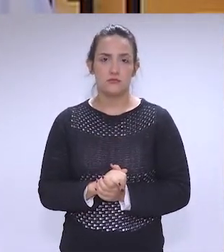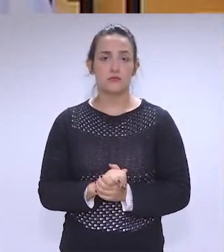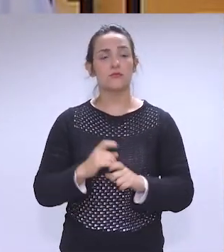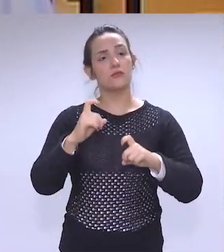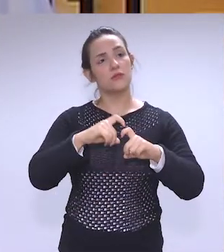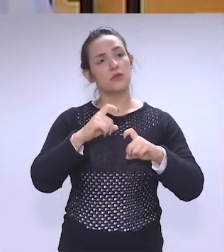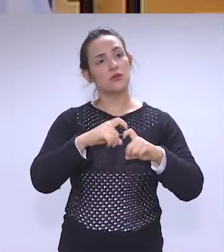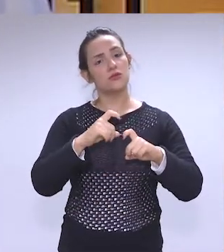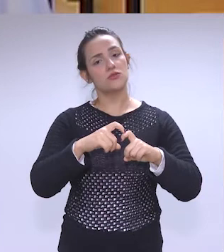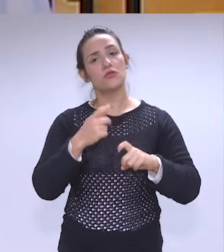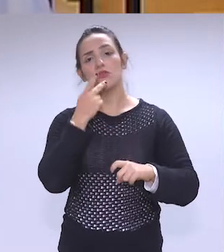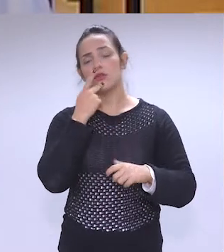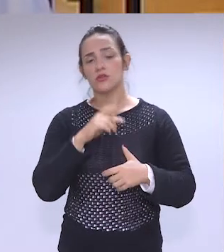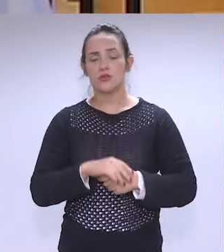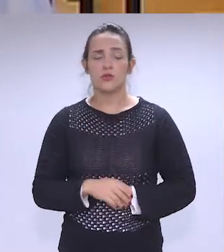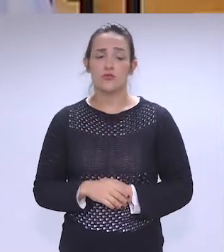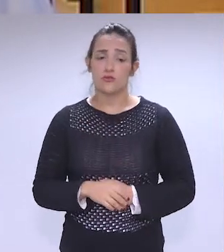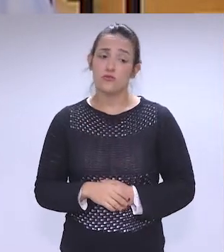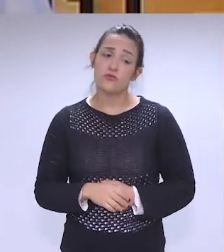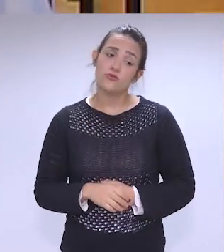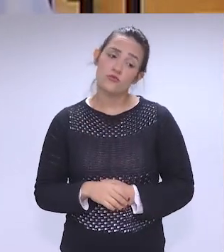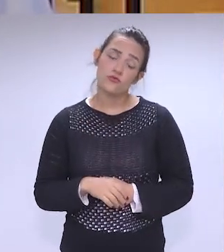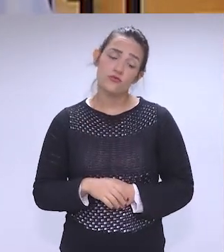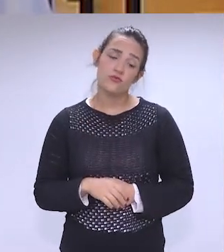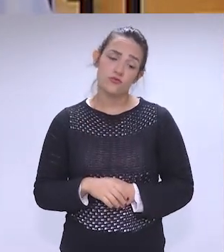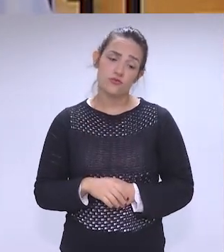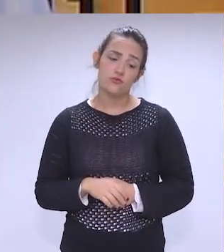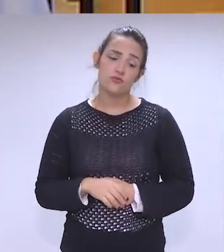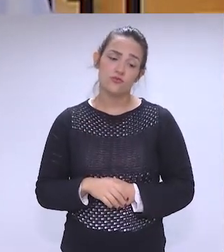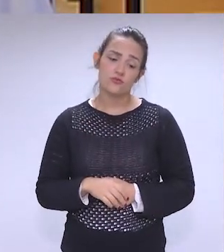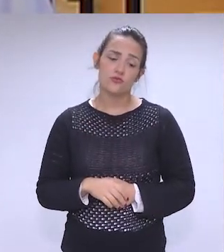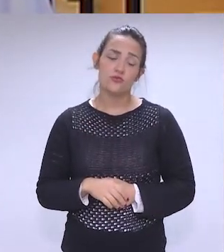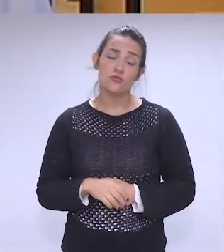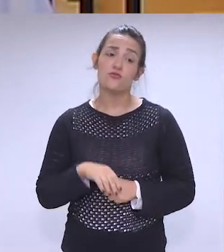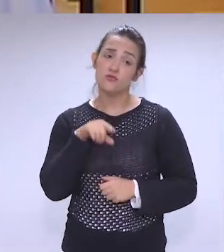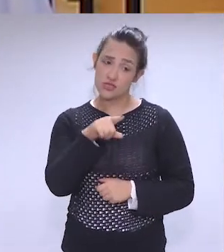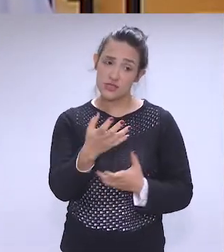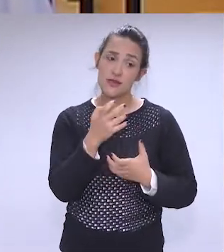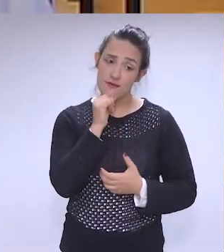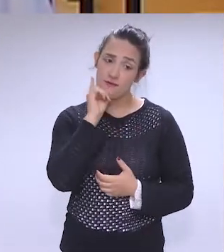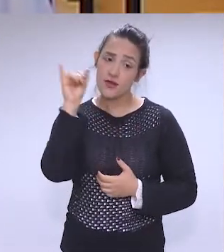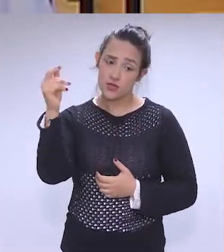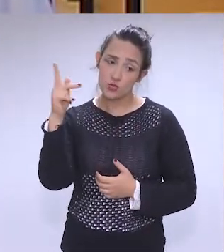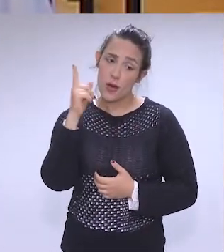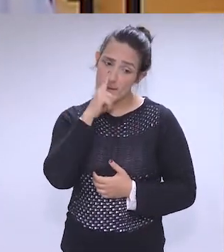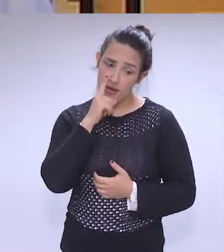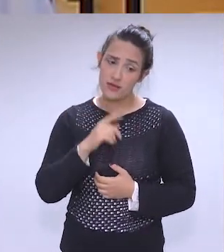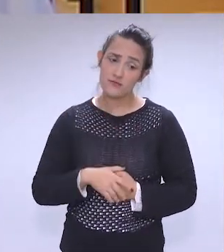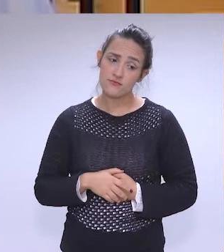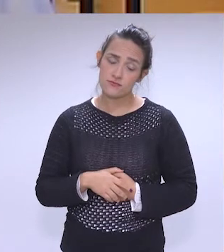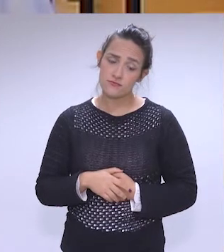oportunidade de escolher falar ou ele falar com ela. Eu preferi falar, mas aí na hora